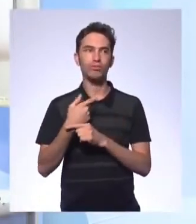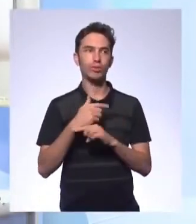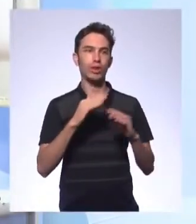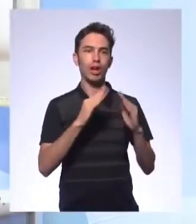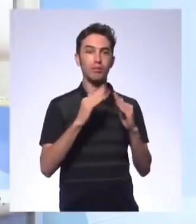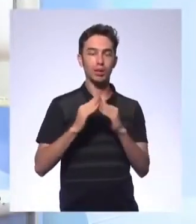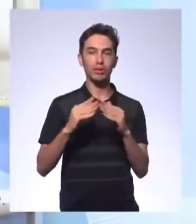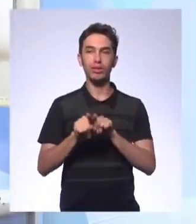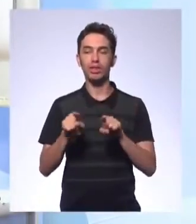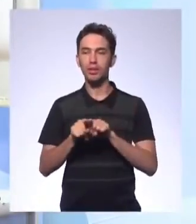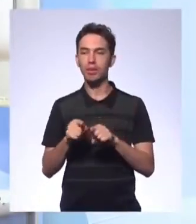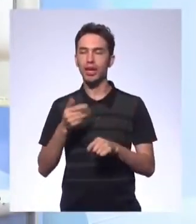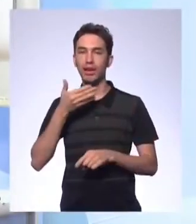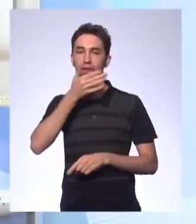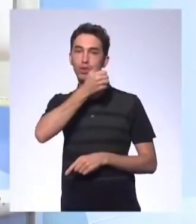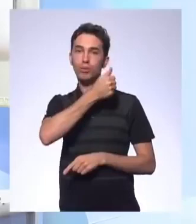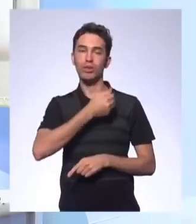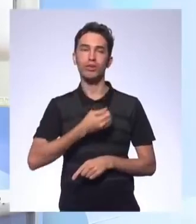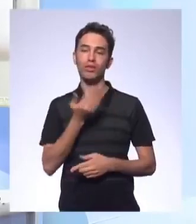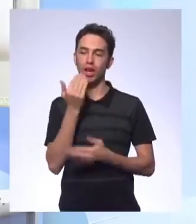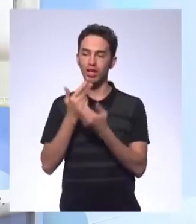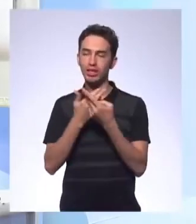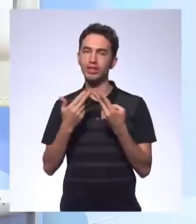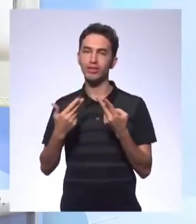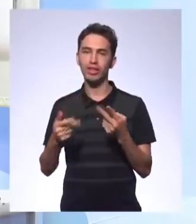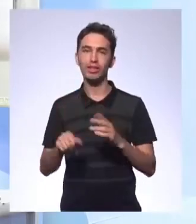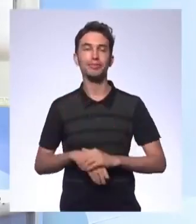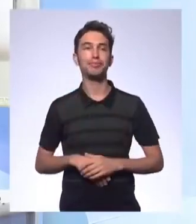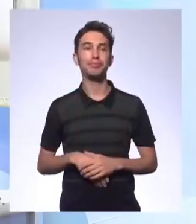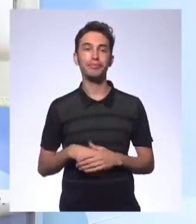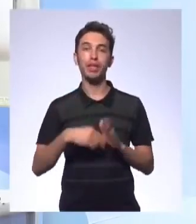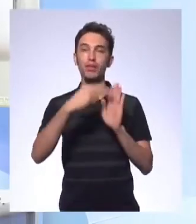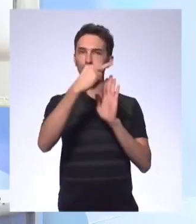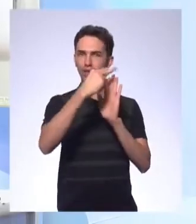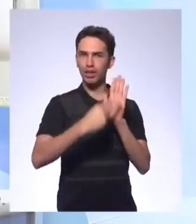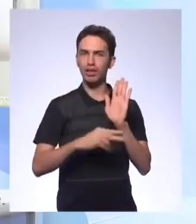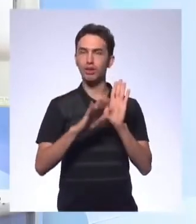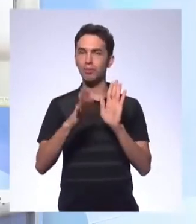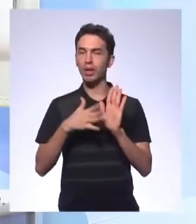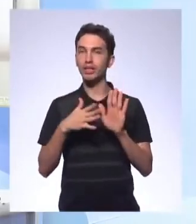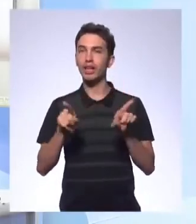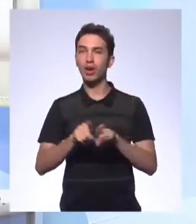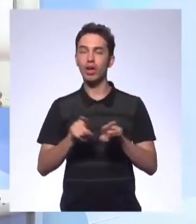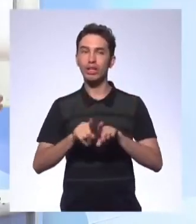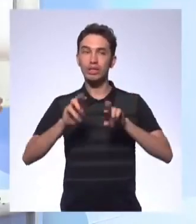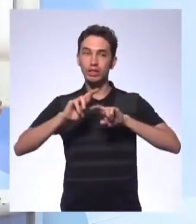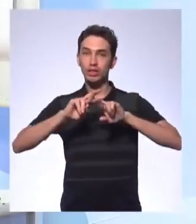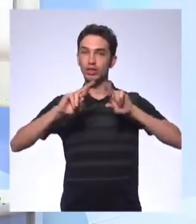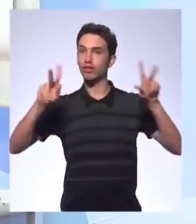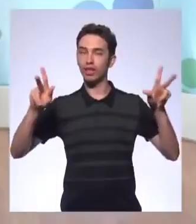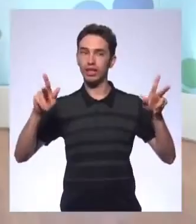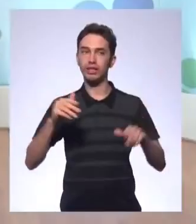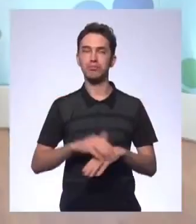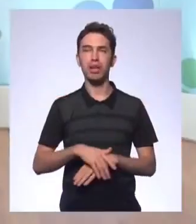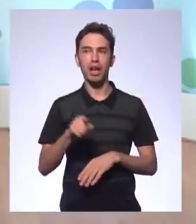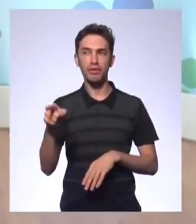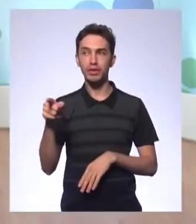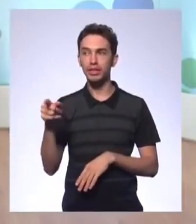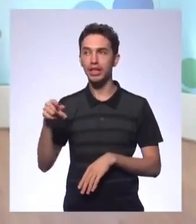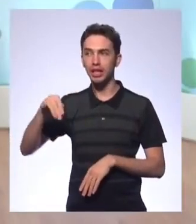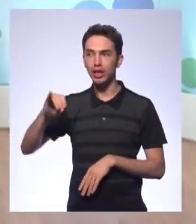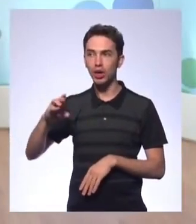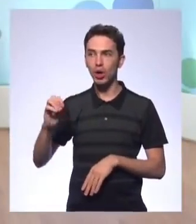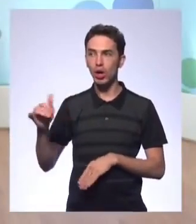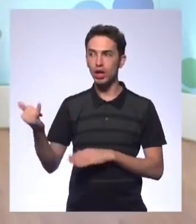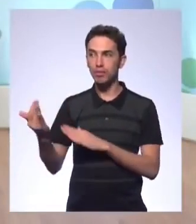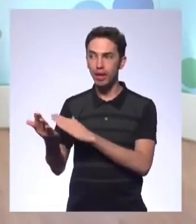outra forma. Eu fiz a leitura, mas eu vou explicar esse mesmo texto, mas de uma outra forma. Está bem? Aí você me fala, Nicole, se deu para entender, se não deu,